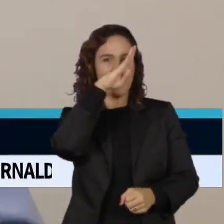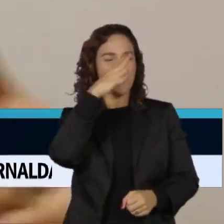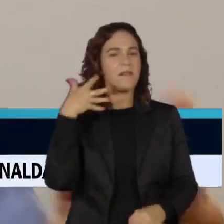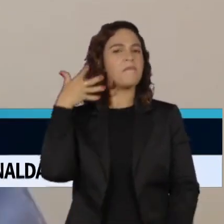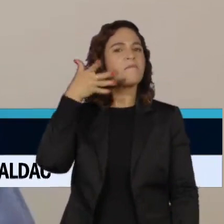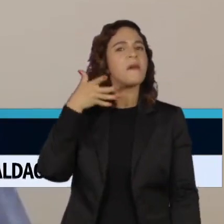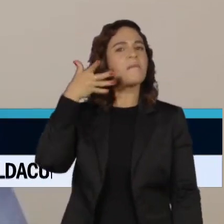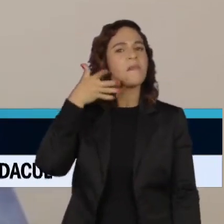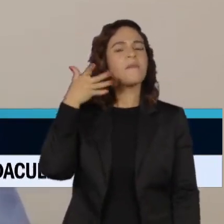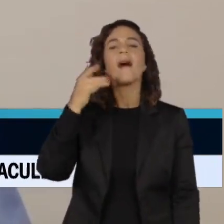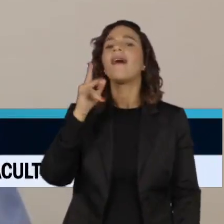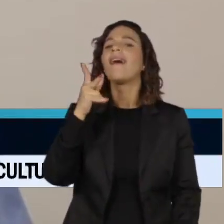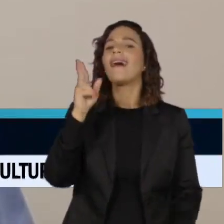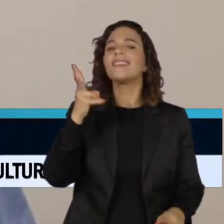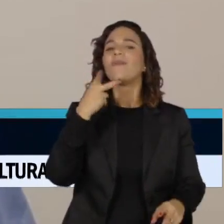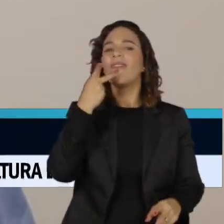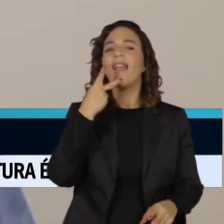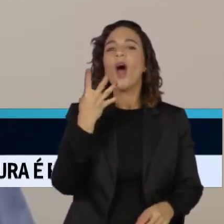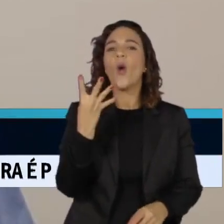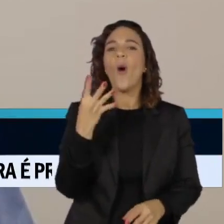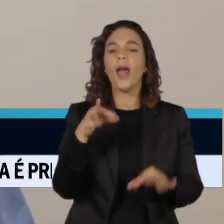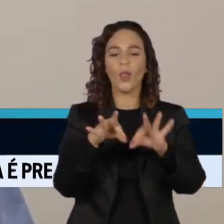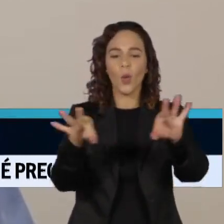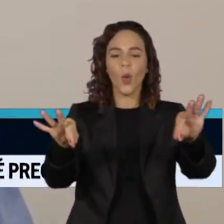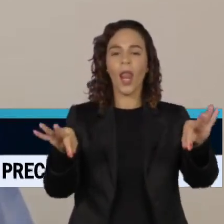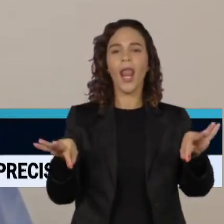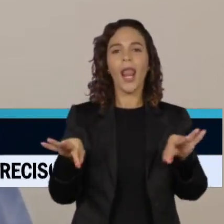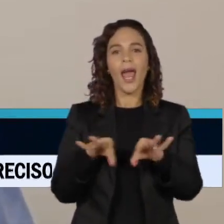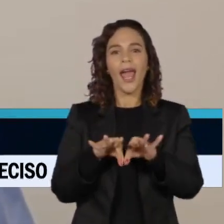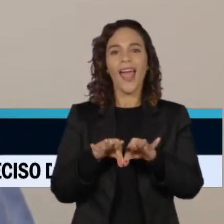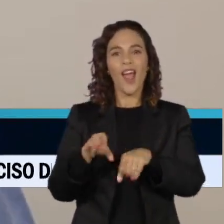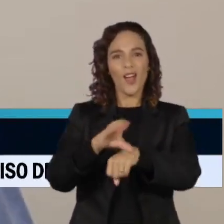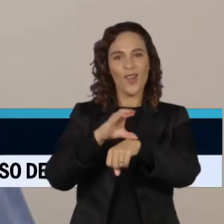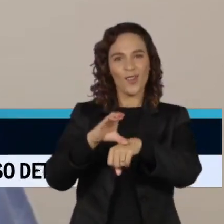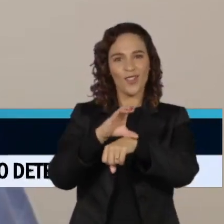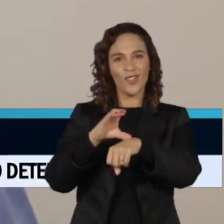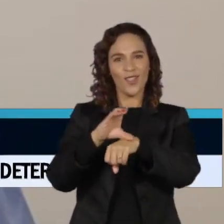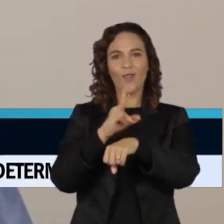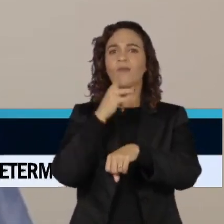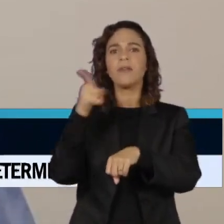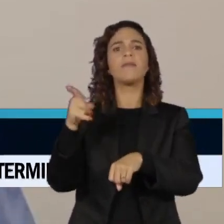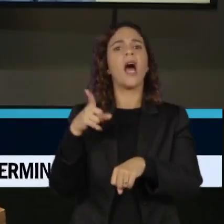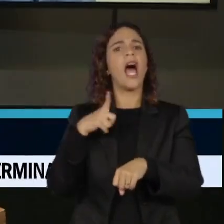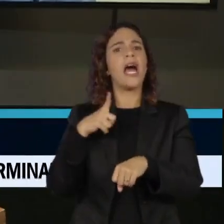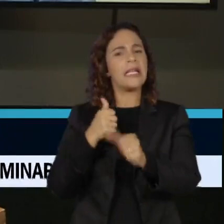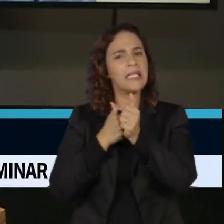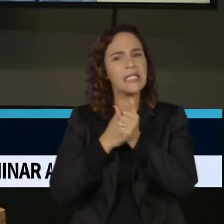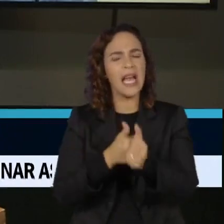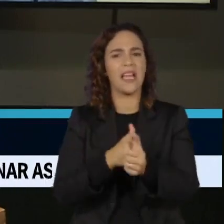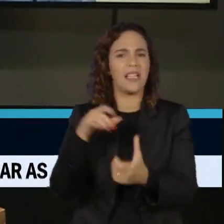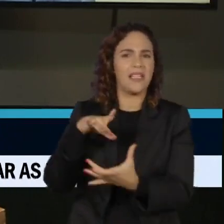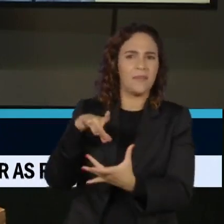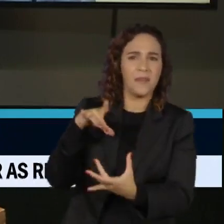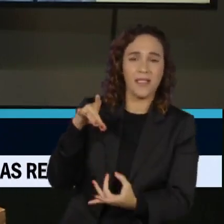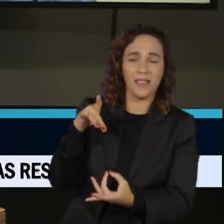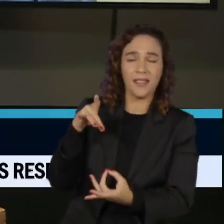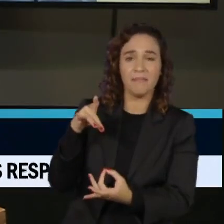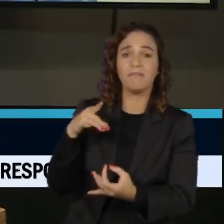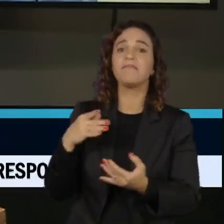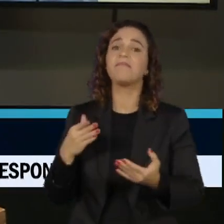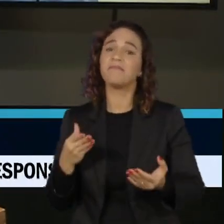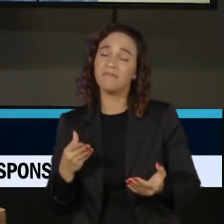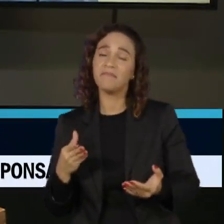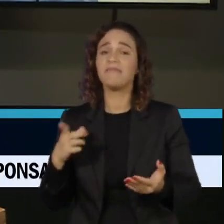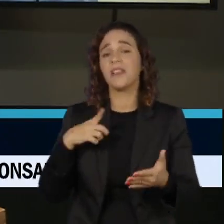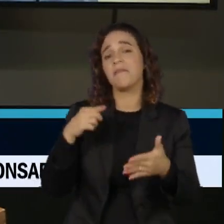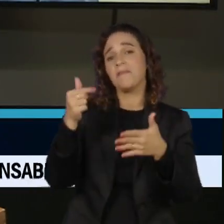não saía das quatro linhas da Constituição, que era um democrata, e evidentemente que com esses